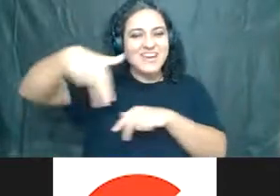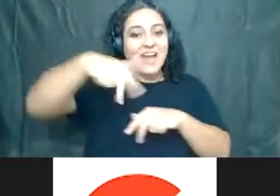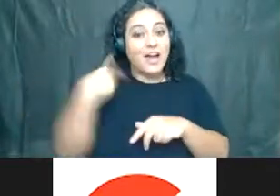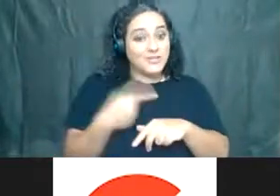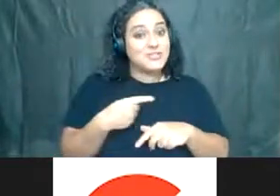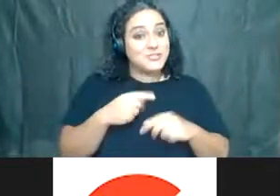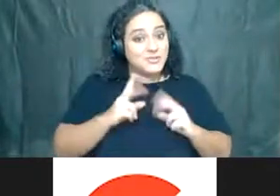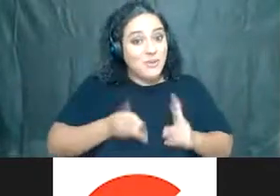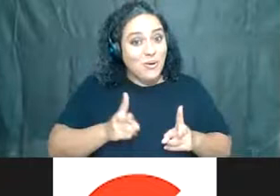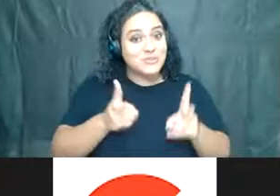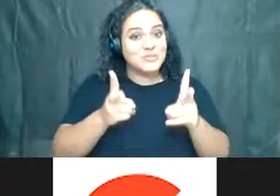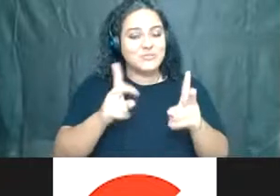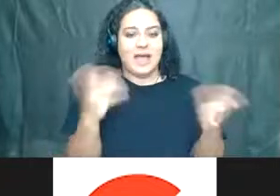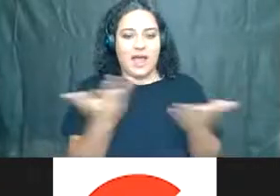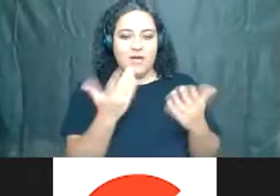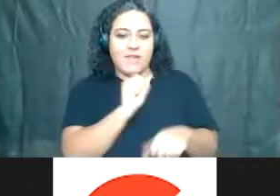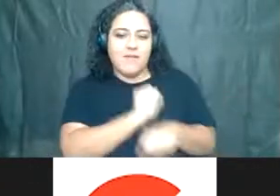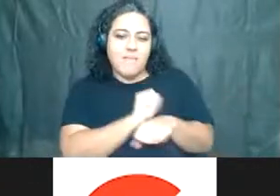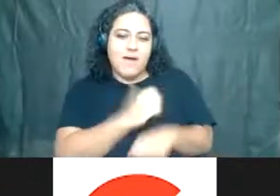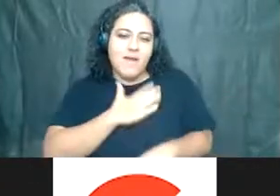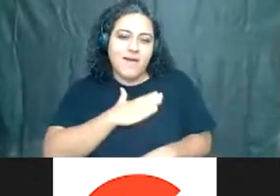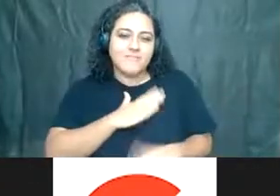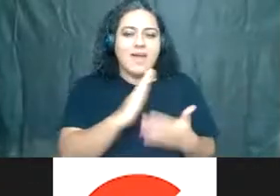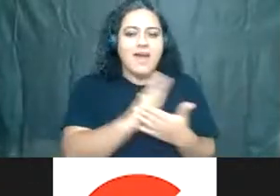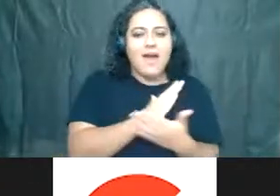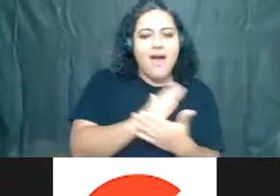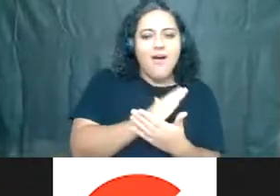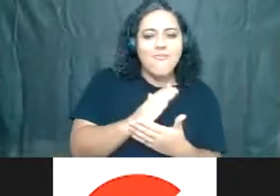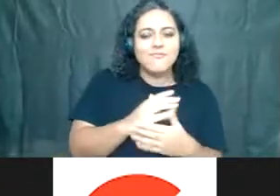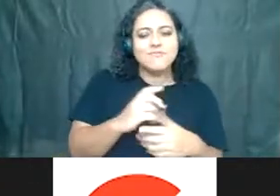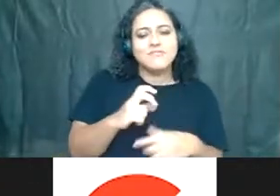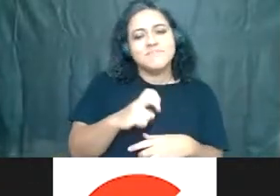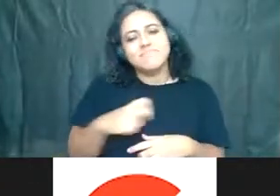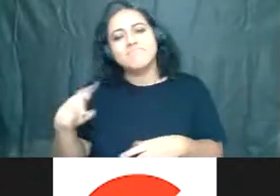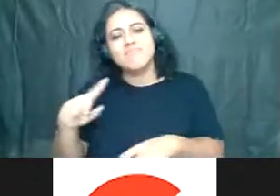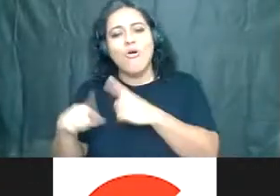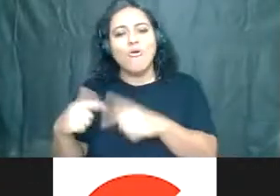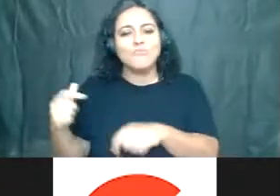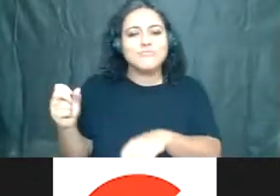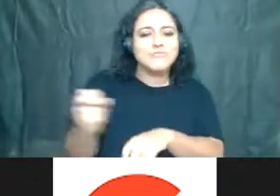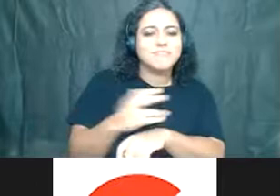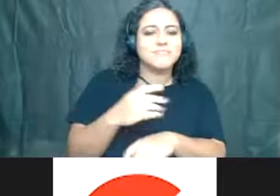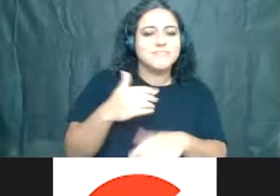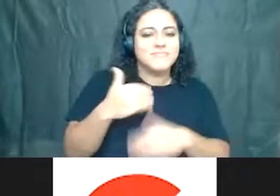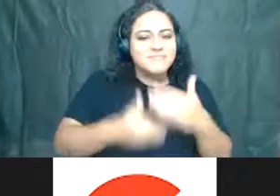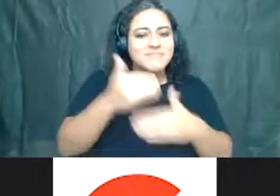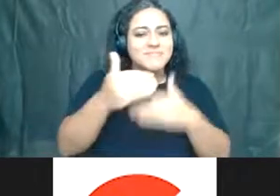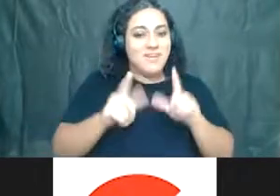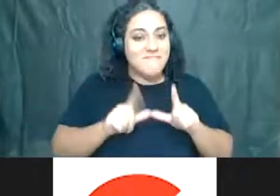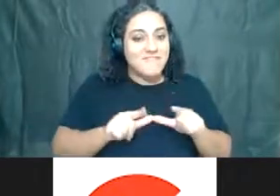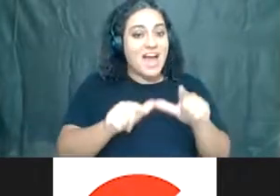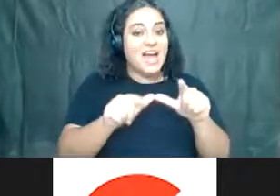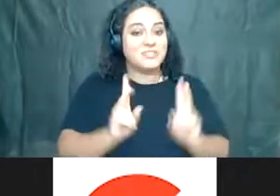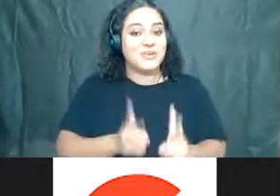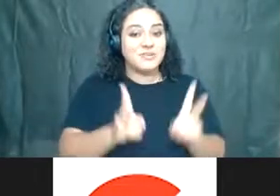A gente dá uma parada agora, uns descem e outros sobem. E aí nós continuamos a viagem. O